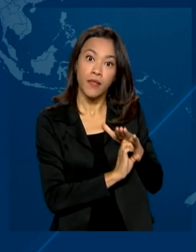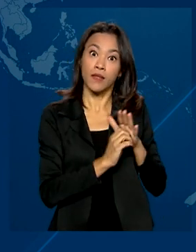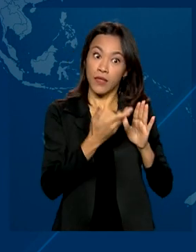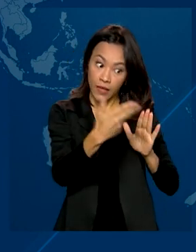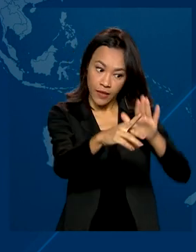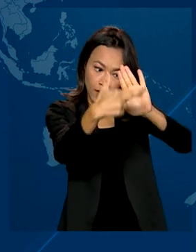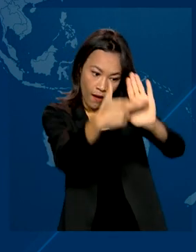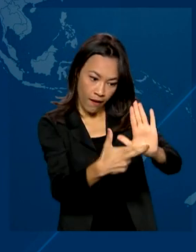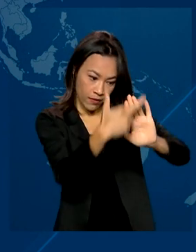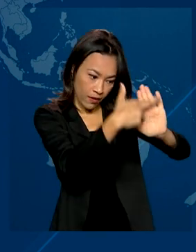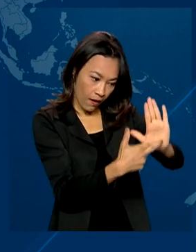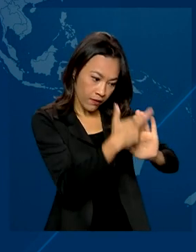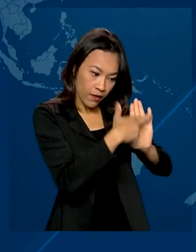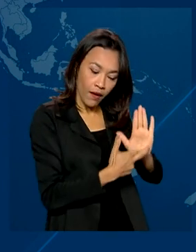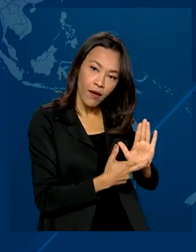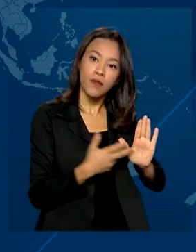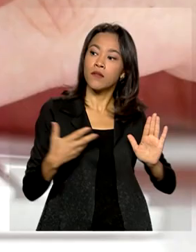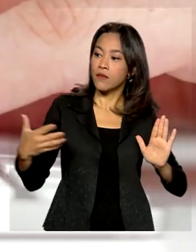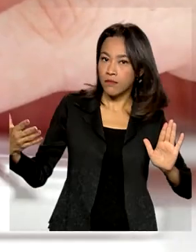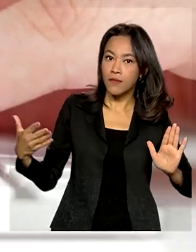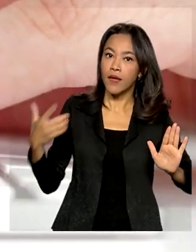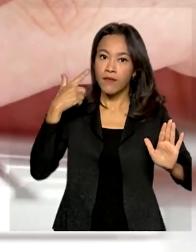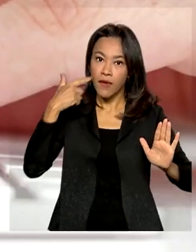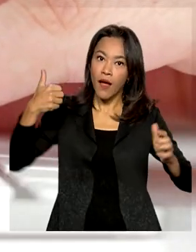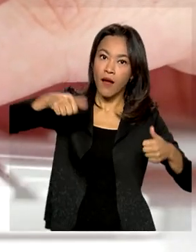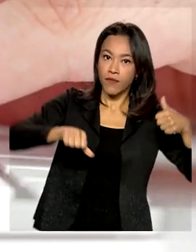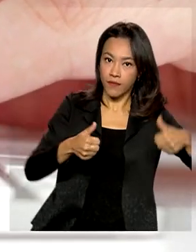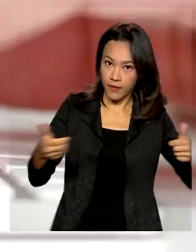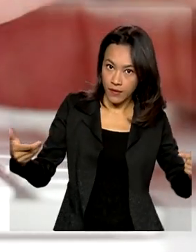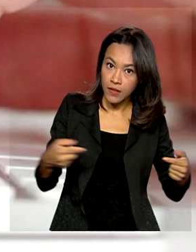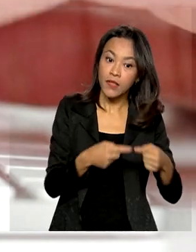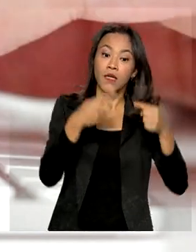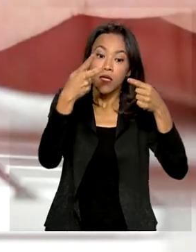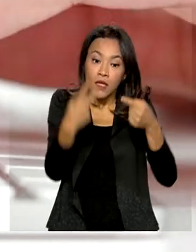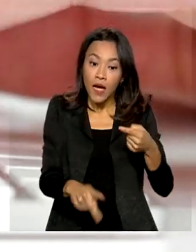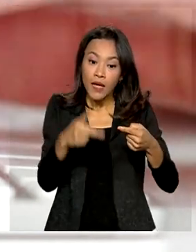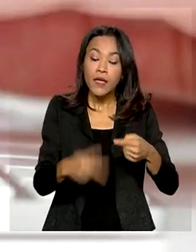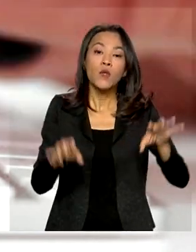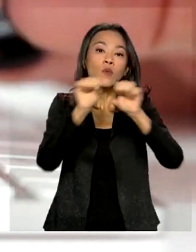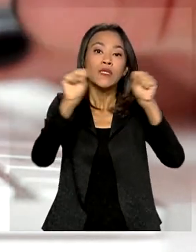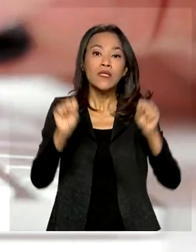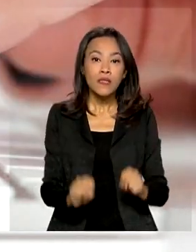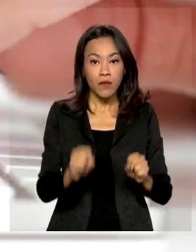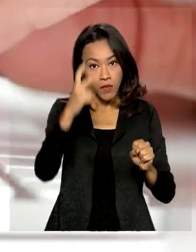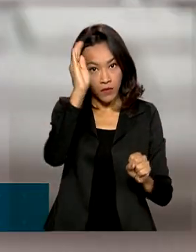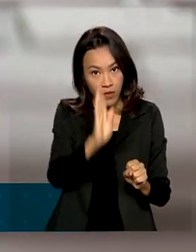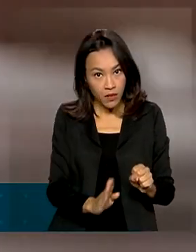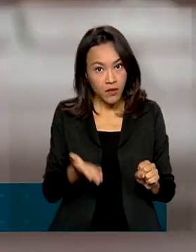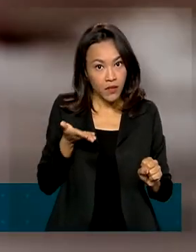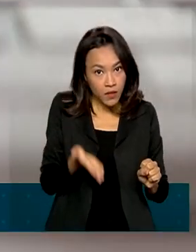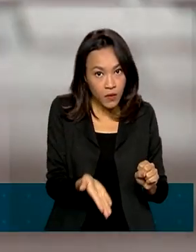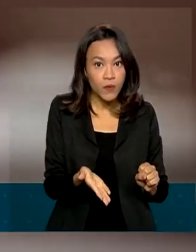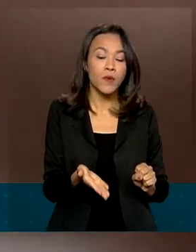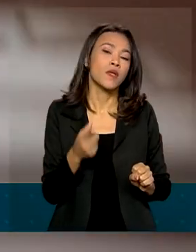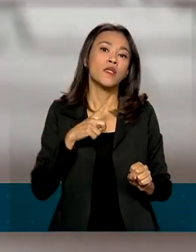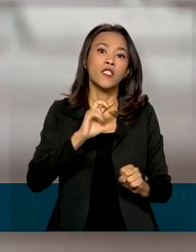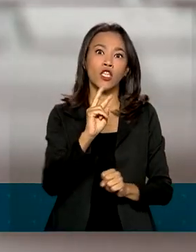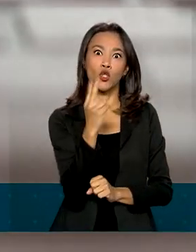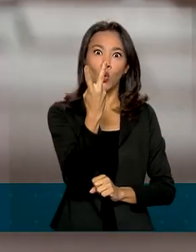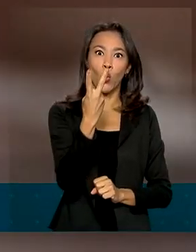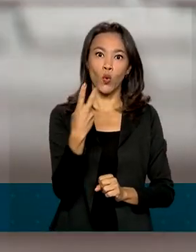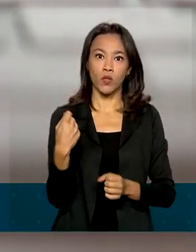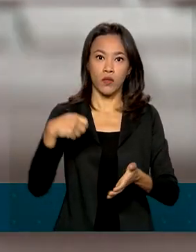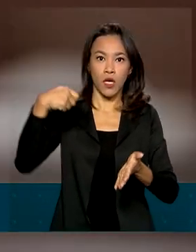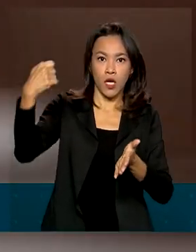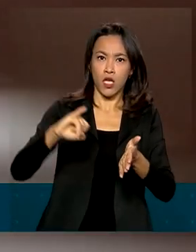possibilitam tributações mais favoráveis. O antigo sistema brasileiro de preços de transferência implicava em dupla